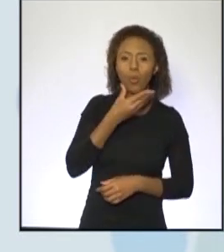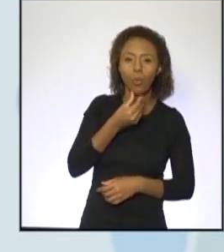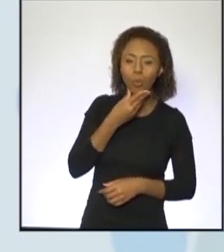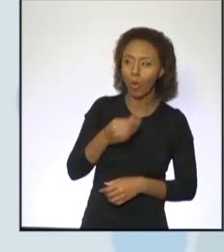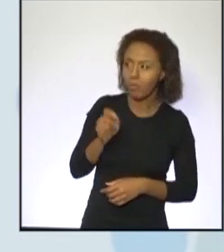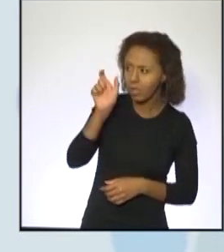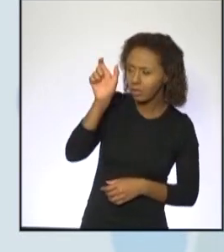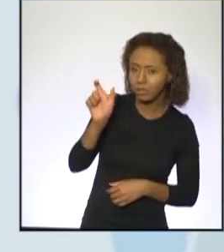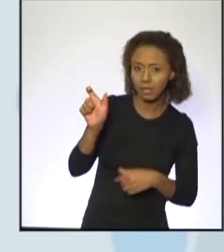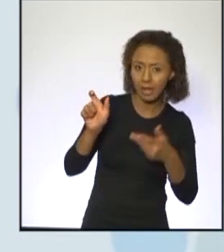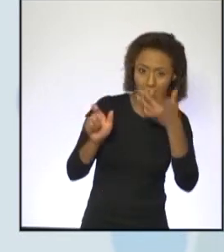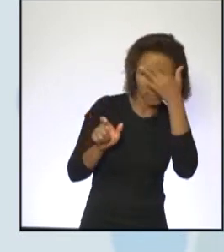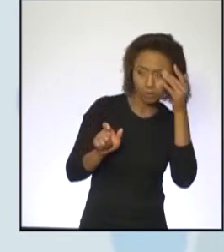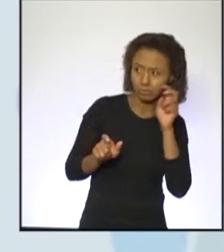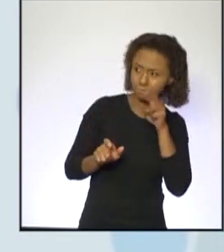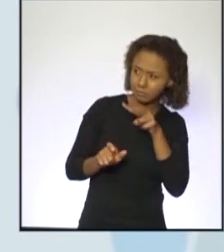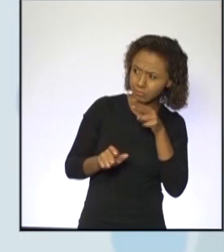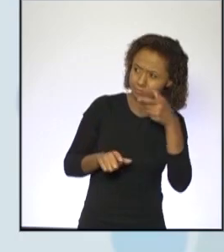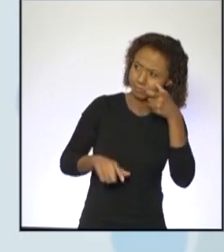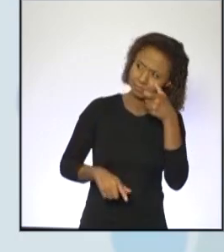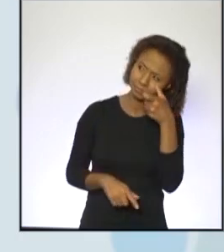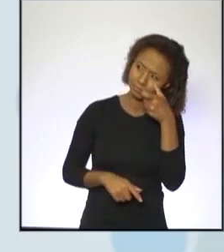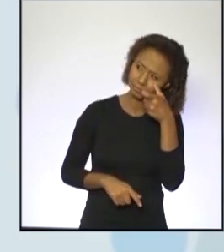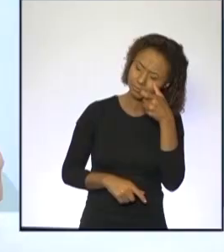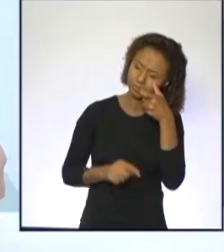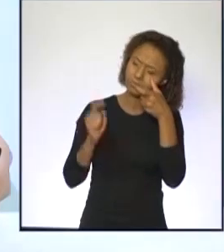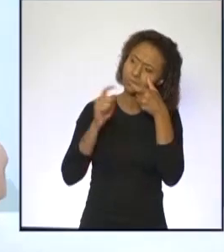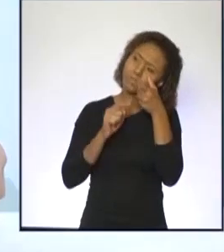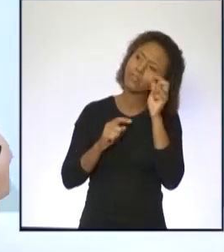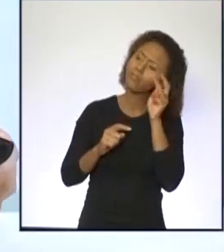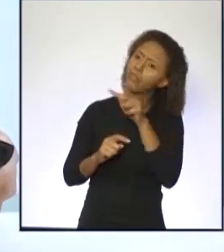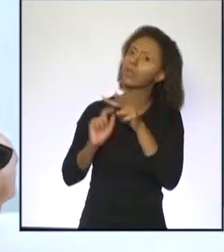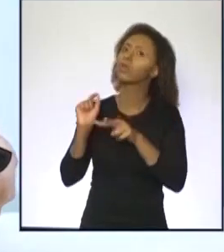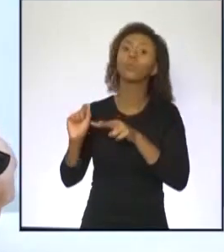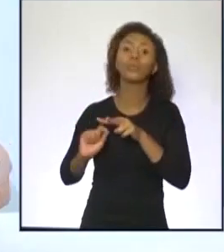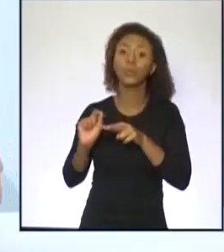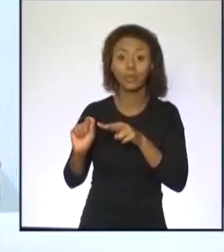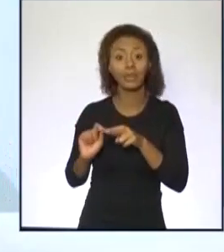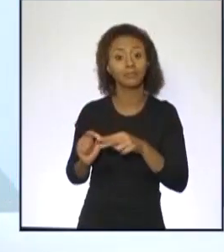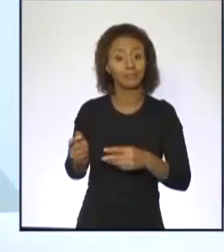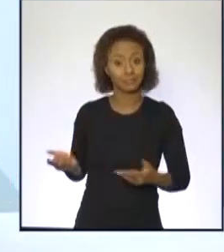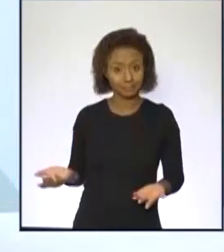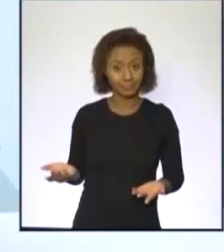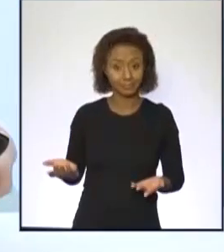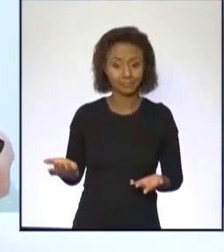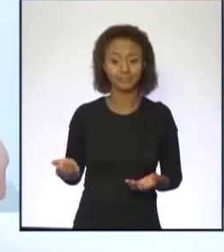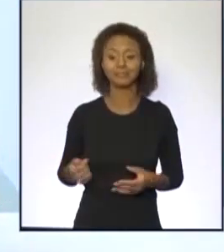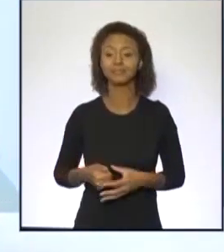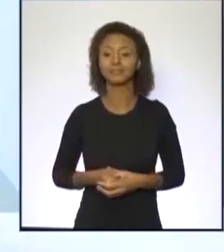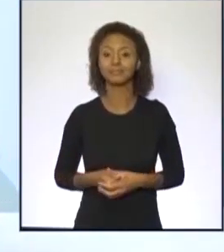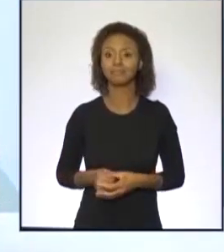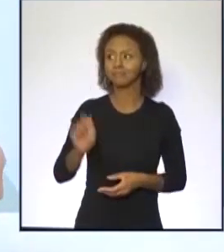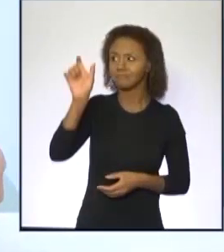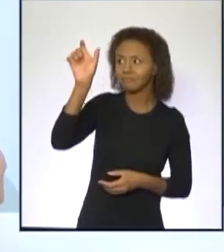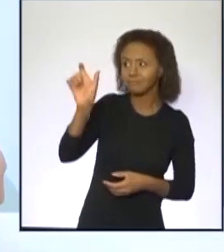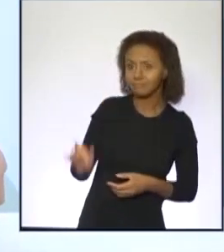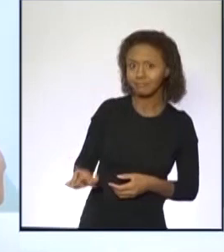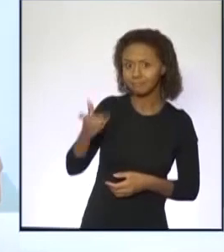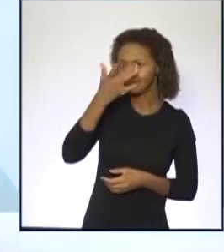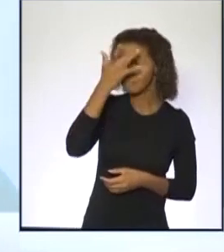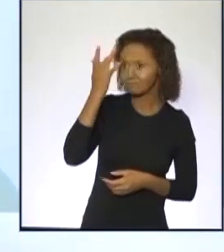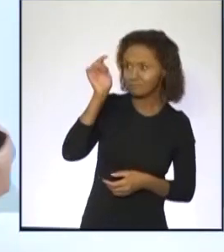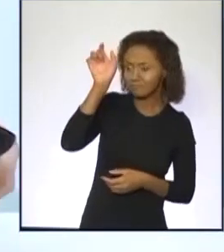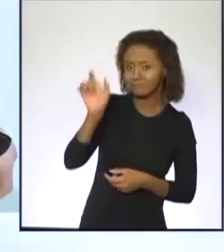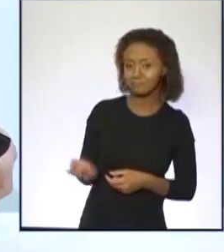ele vê? Então, o narrador ele vê justamente esse ser, essa